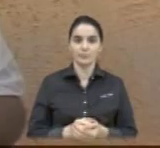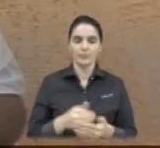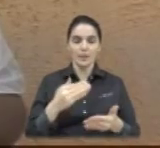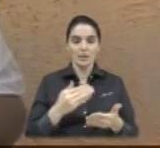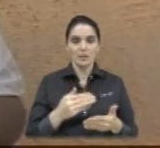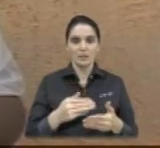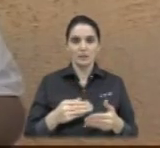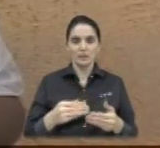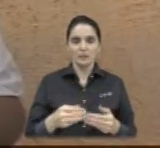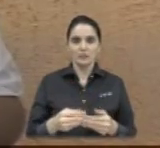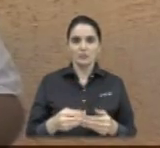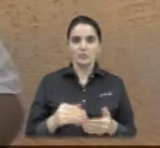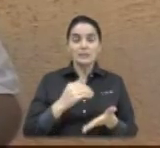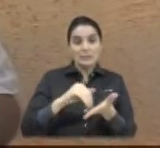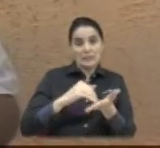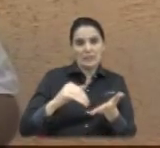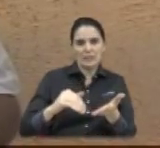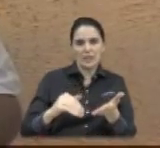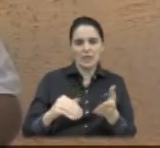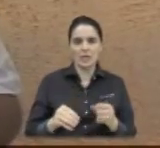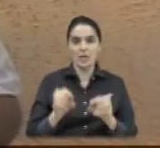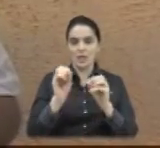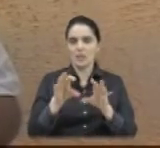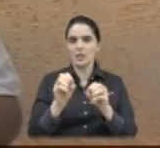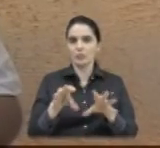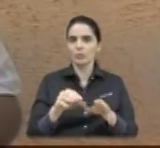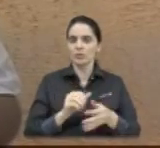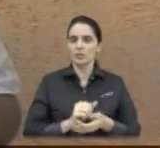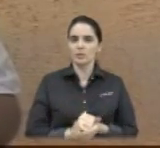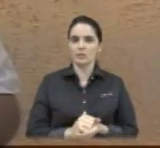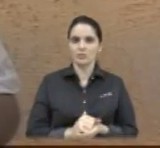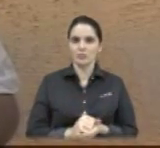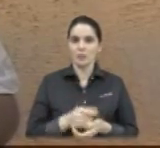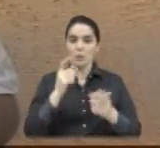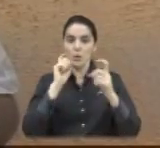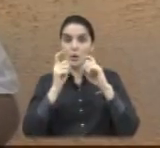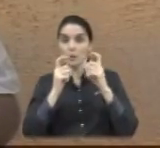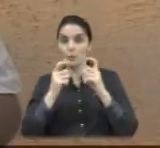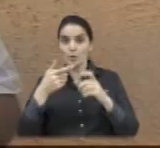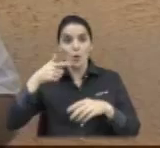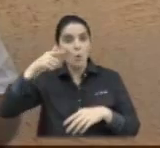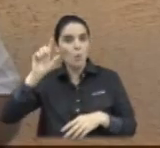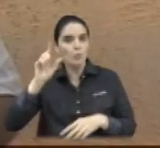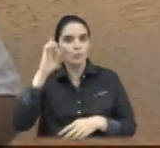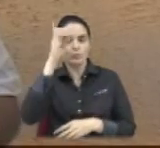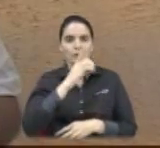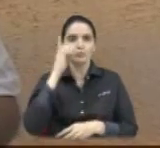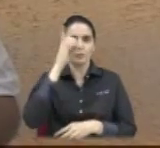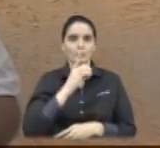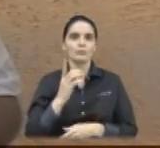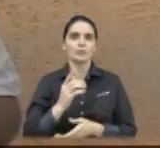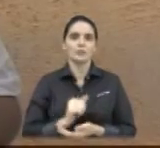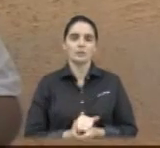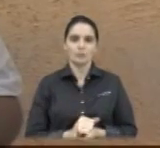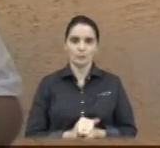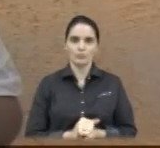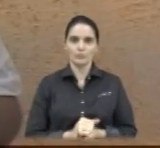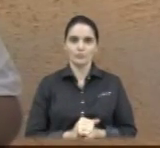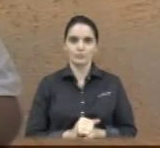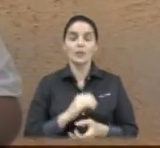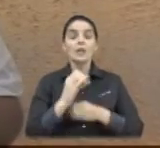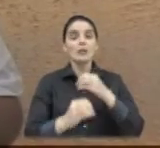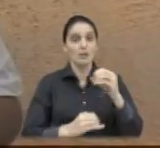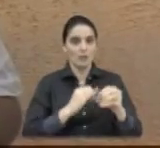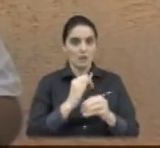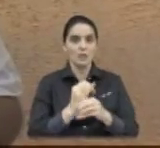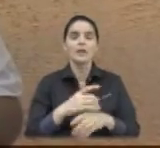numa reunião com dirigentes de ensino realizada ontem domingo o áudio está disponível na internet para todos ouvirem